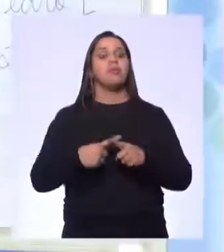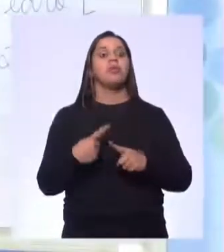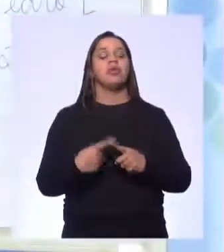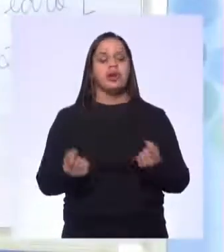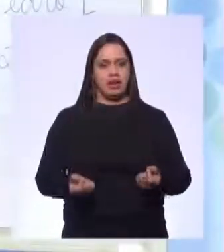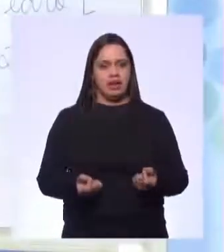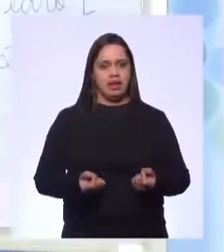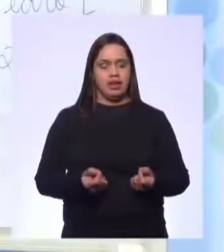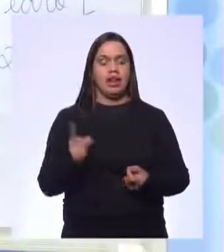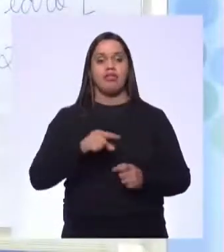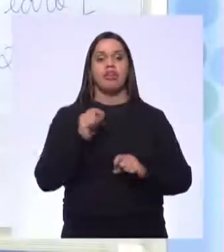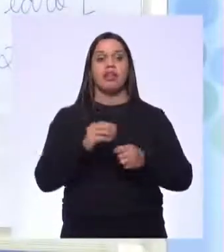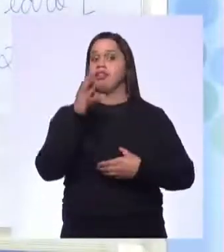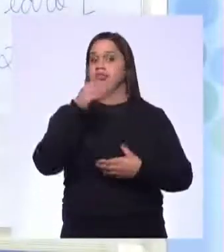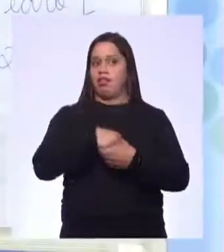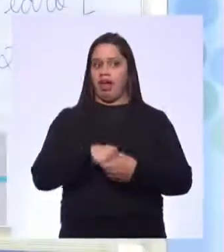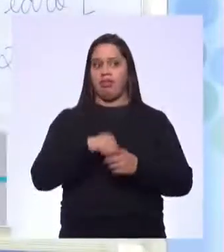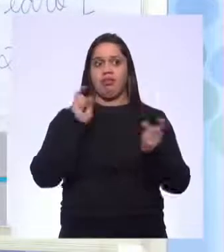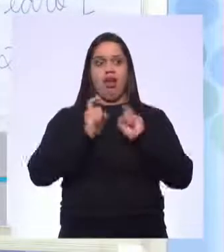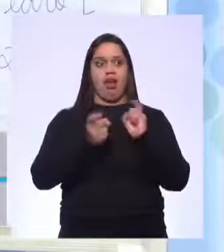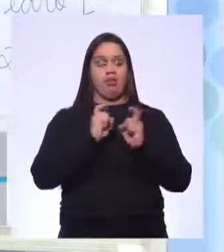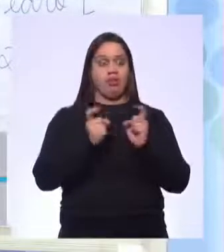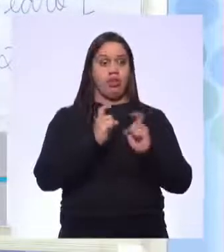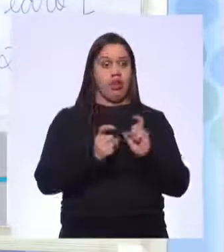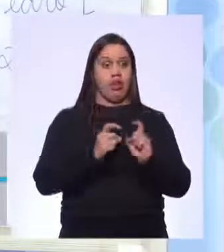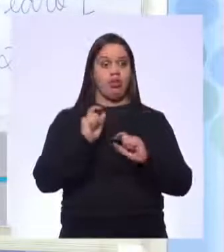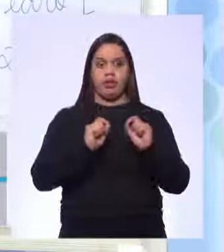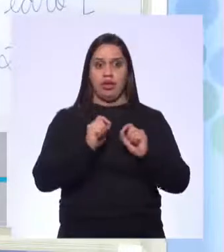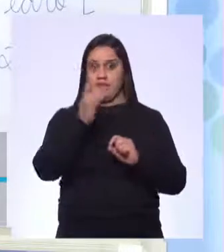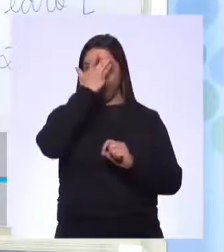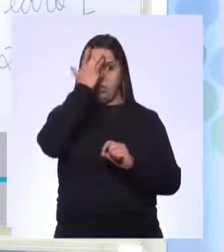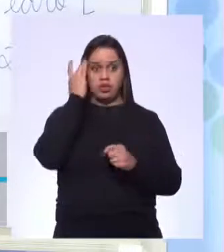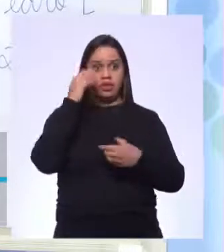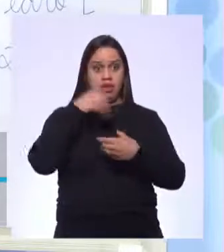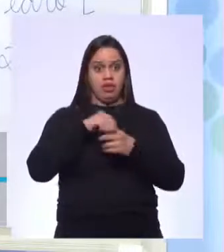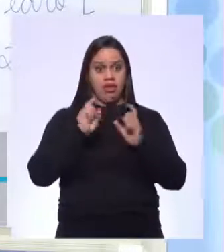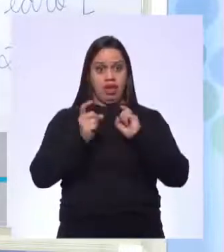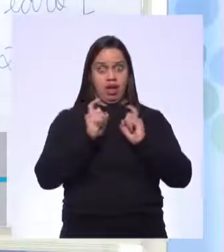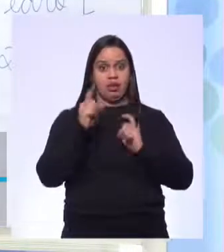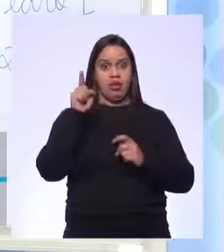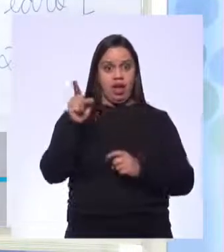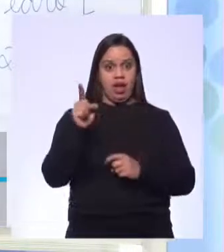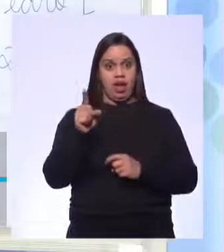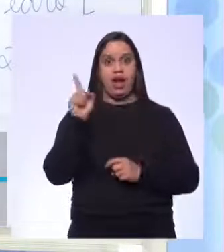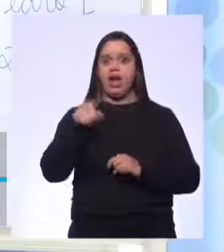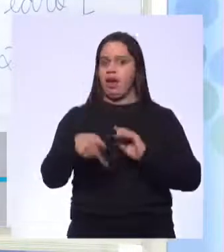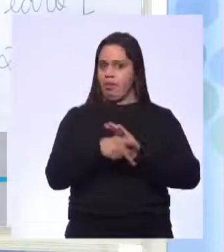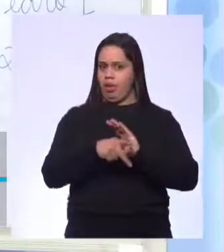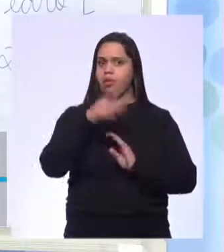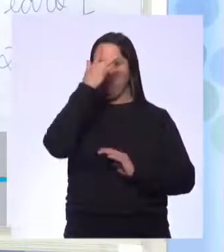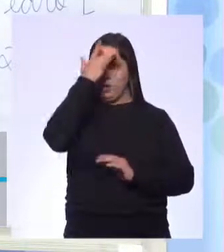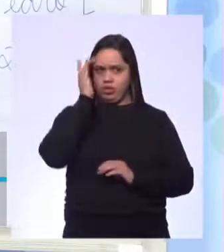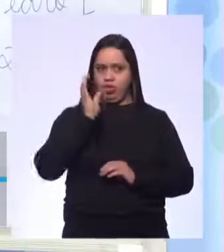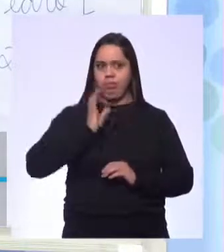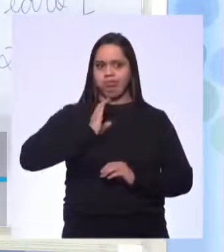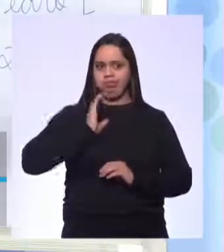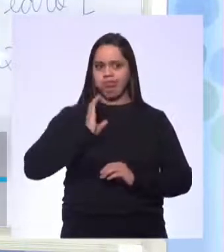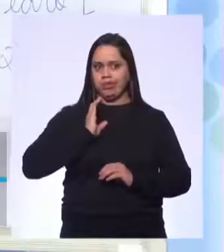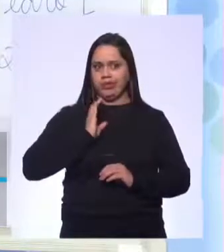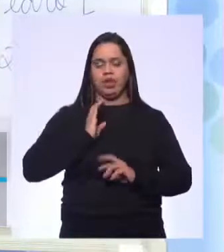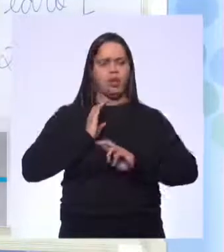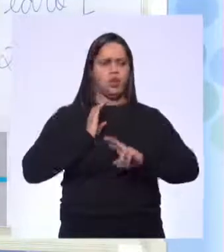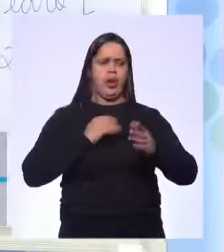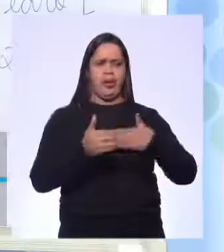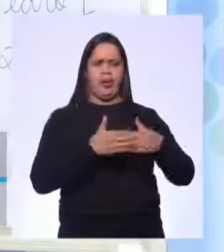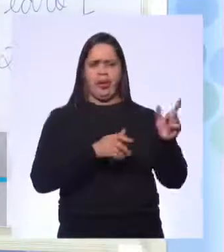da Assembleia lá, e essas pessoas que estavam dentro da Assembleia, eles são uma elite. Não são qualquer